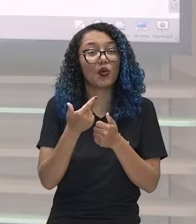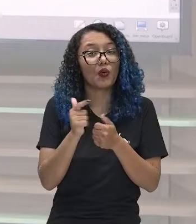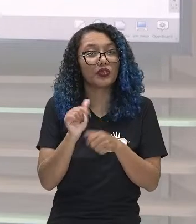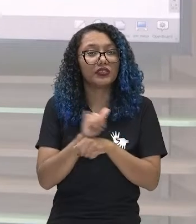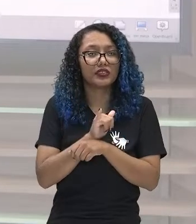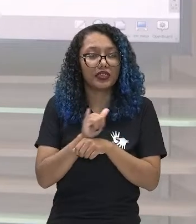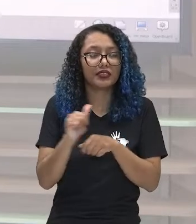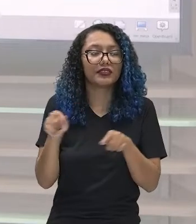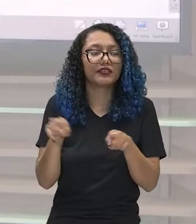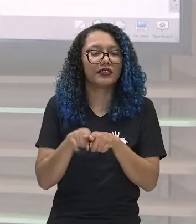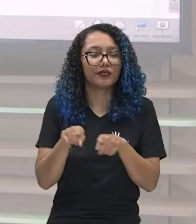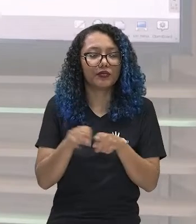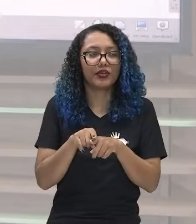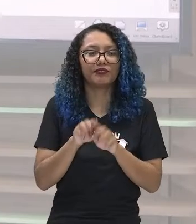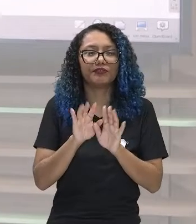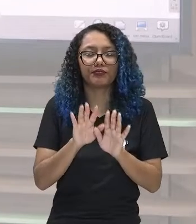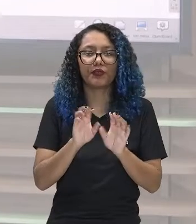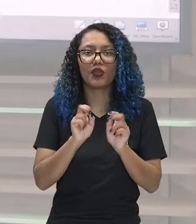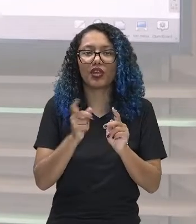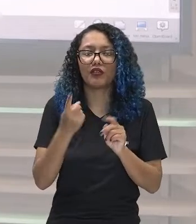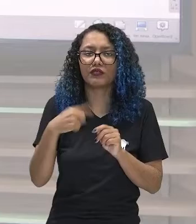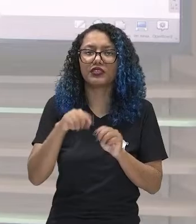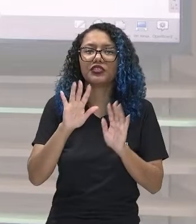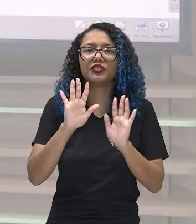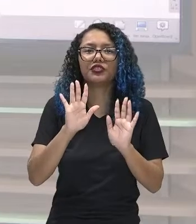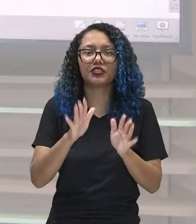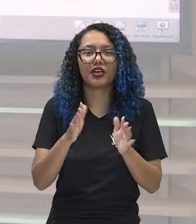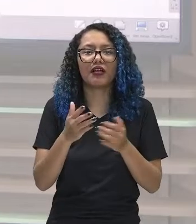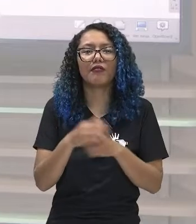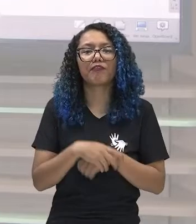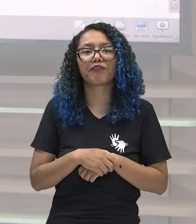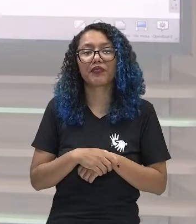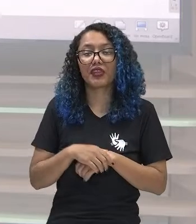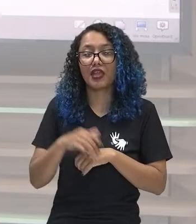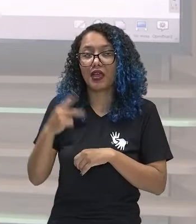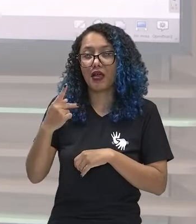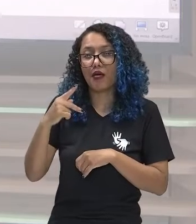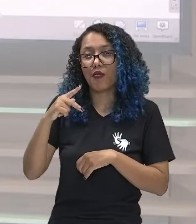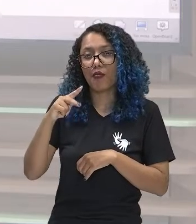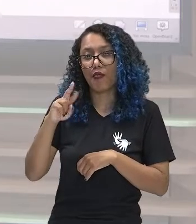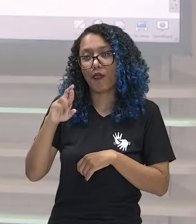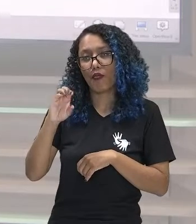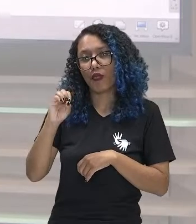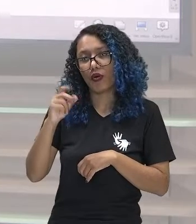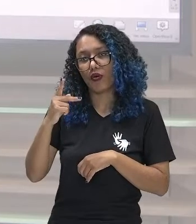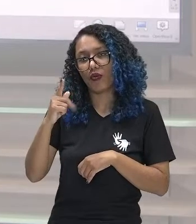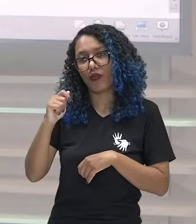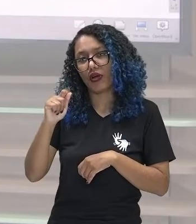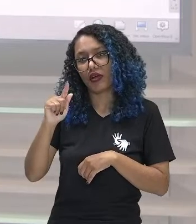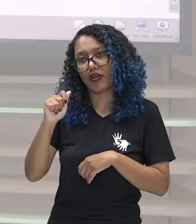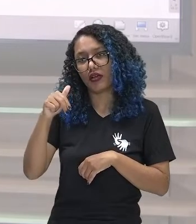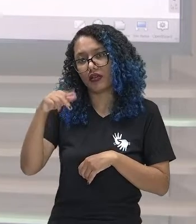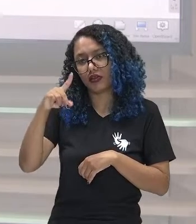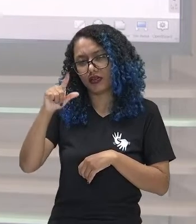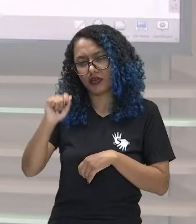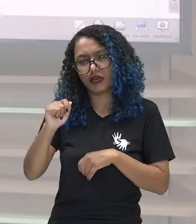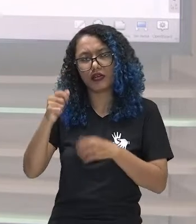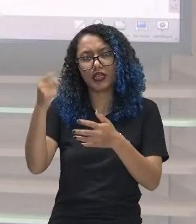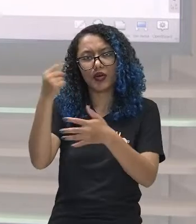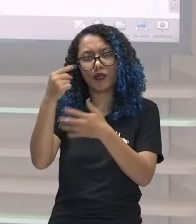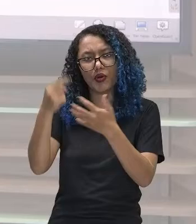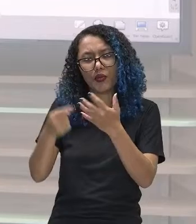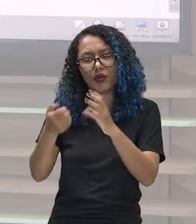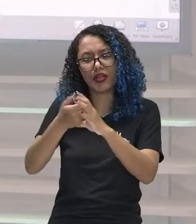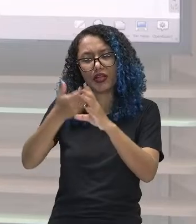estratégias. Agora que você já entendeu sobre a propaganda, compreendeu seus aspectos, suas características, né, como ela